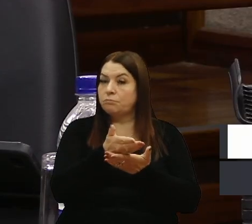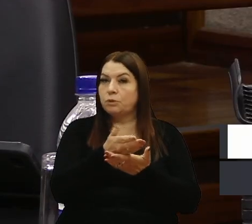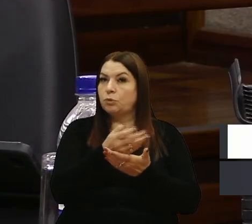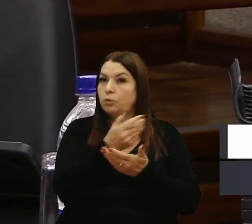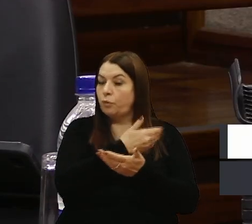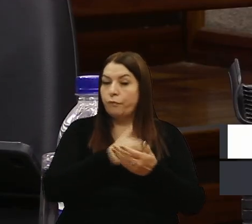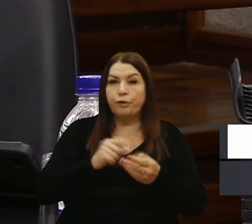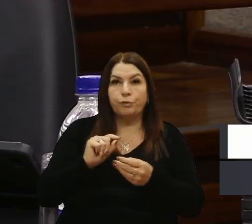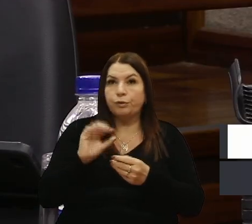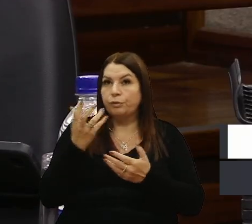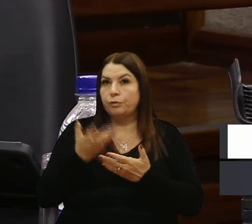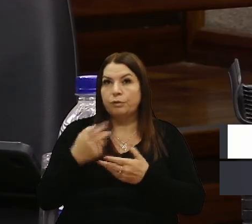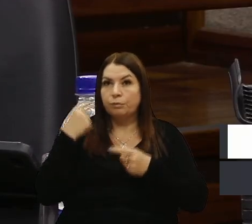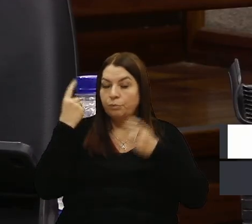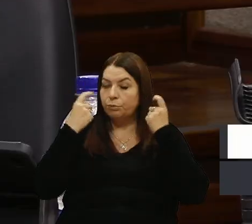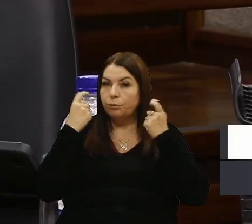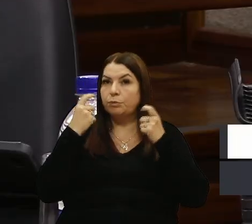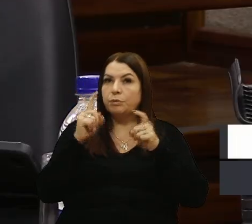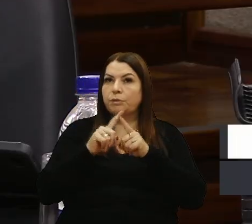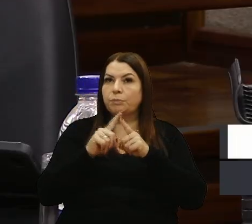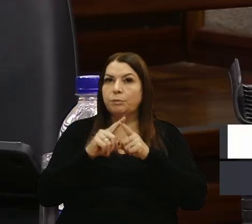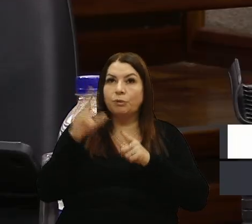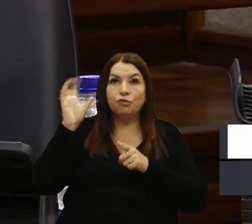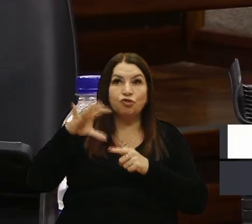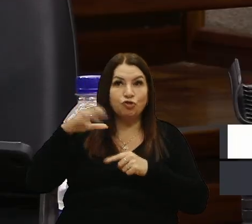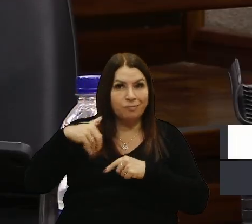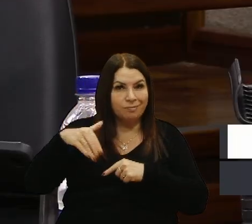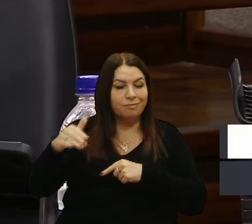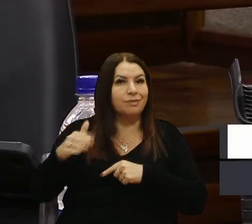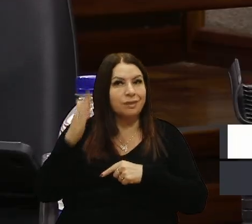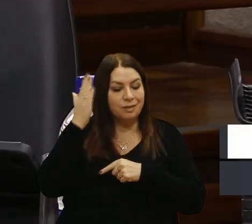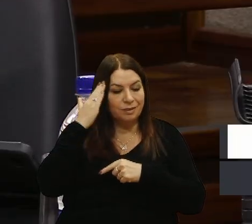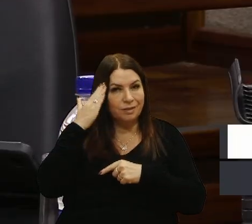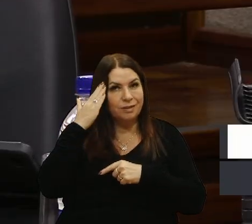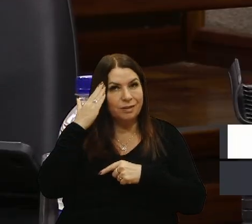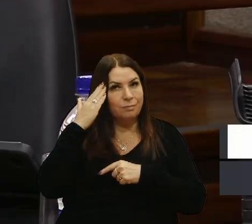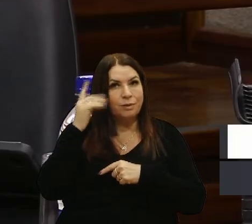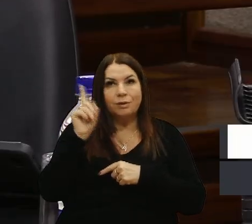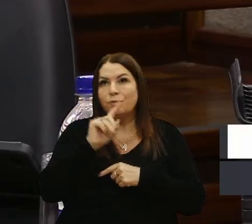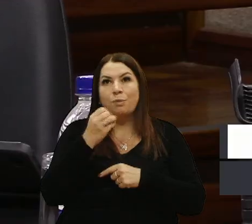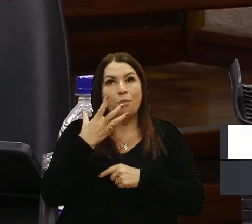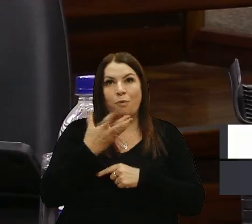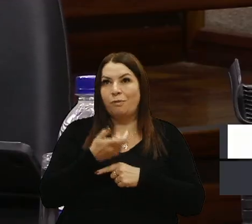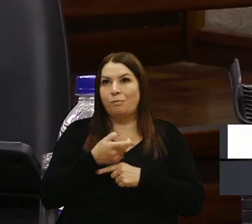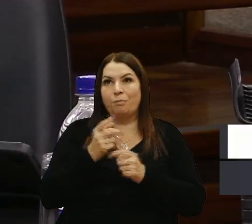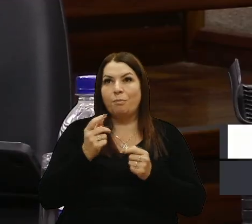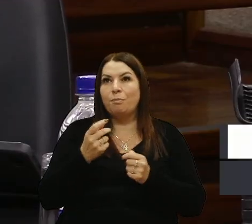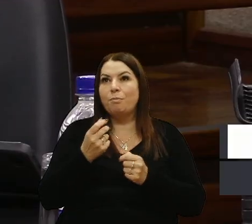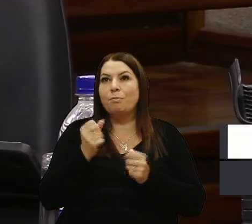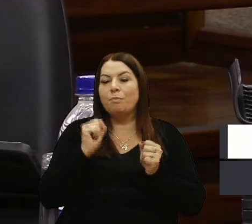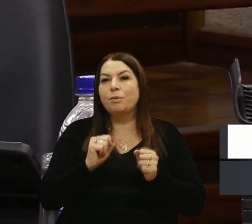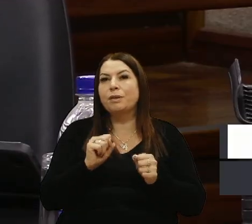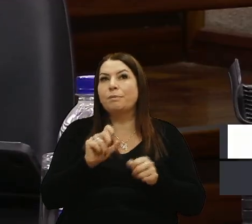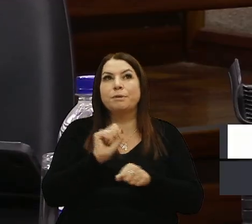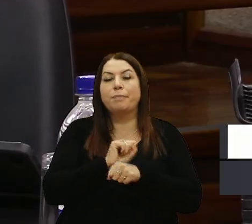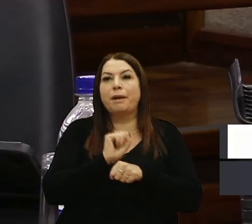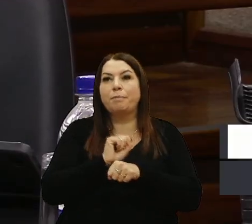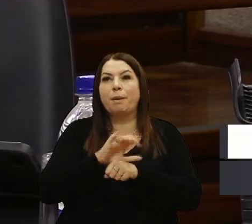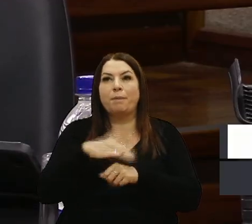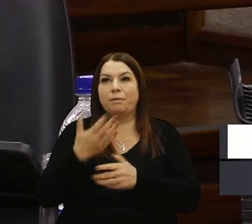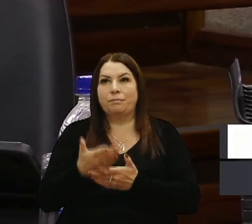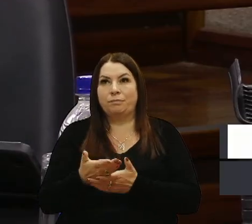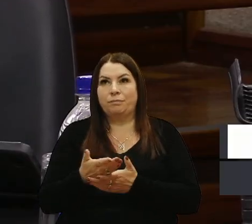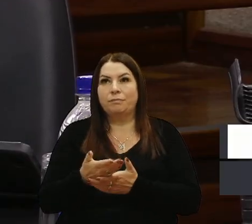situação, porque eu me preocupo muito porque vem chuva pela frente. A gente sabe que as previsões não são boas, então não podemos esperar mais. A